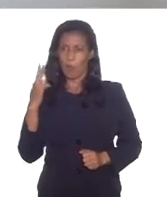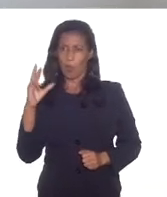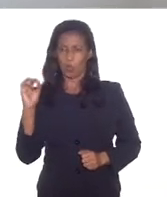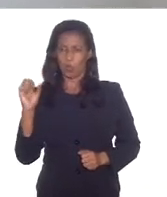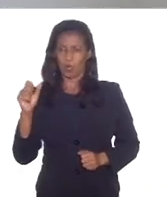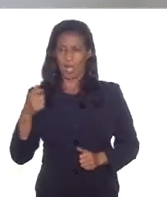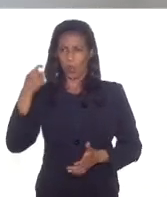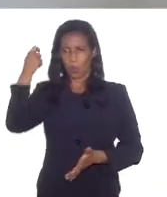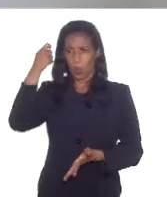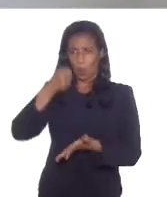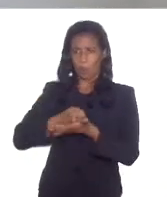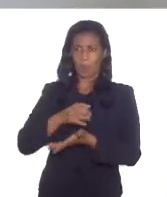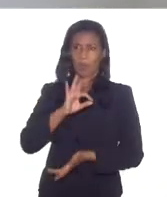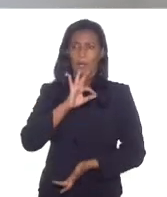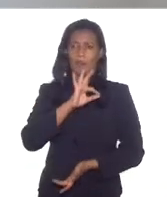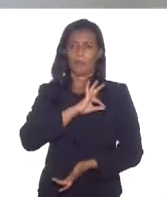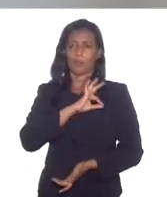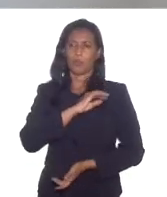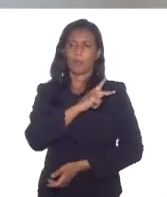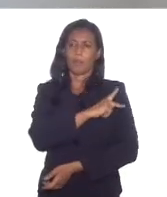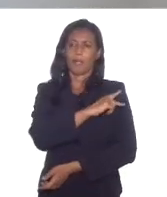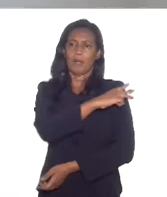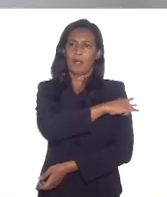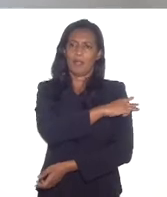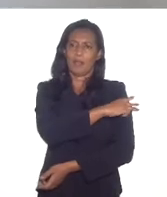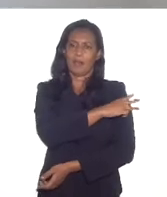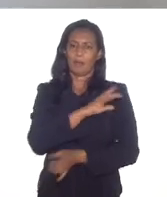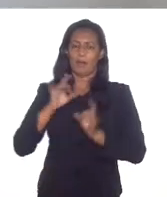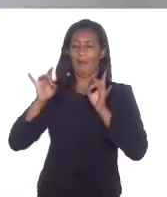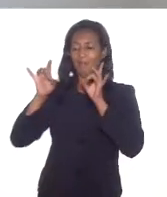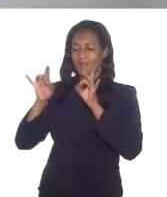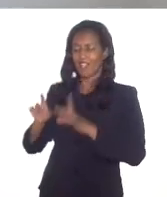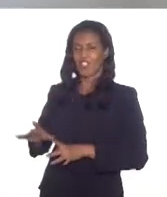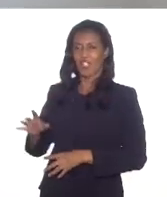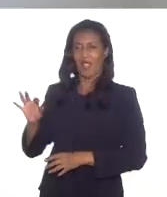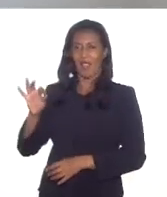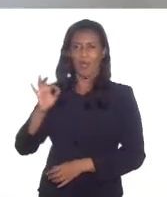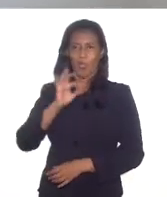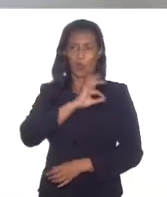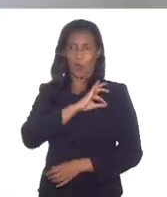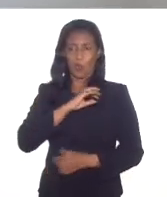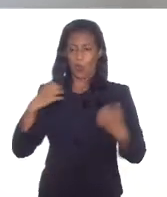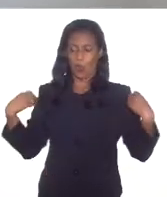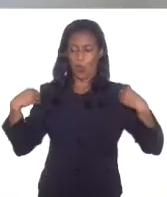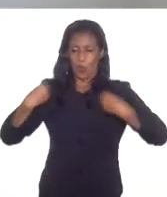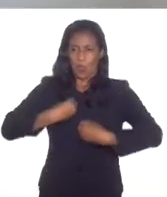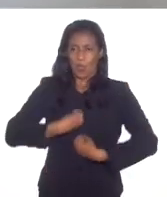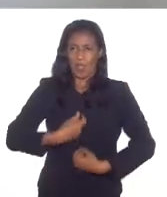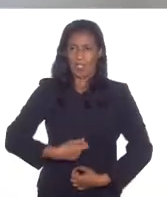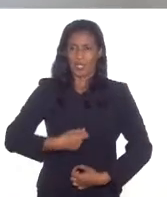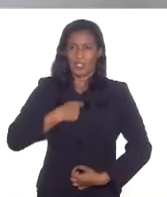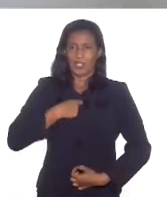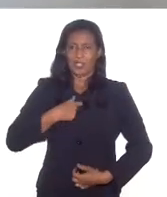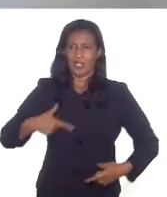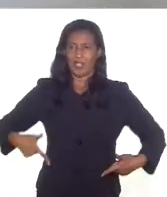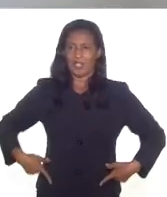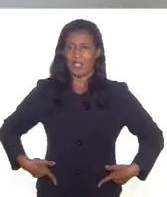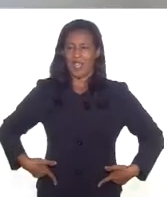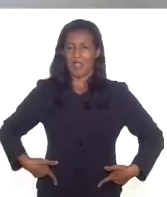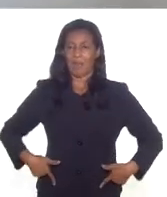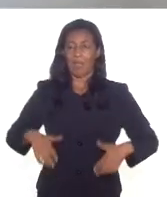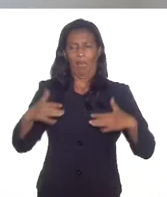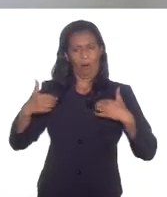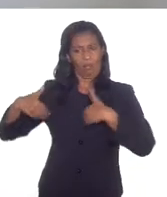a Polícia Militar a deixar com os policiais os coletes e as armas, porque eles tinham que entregar